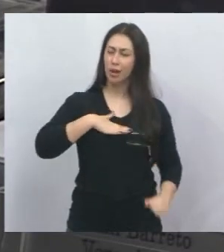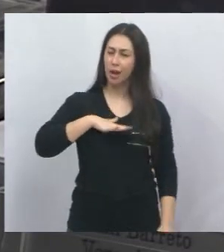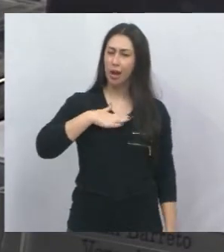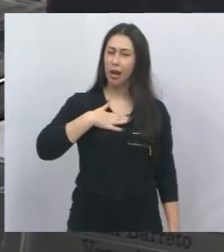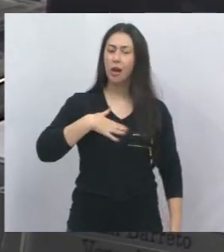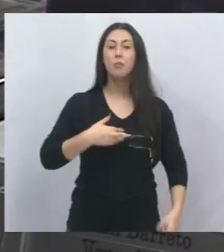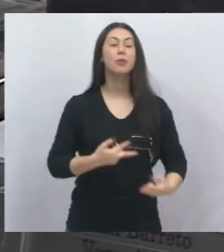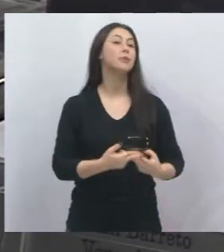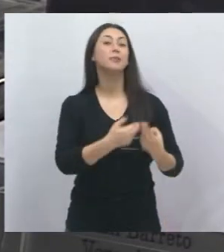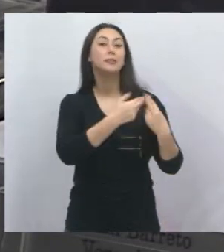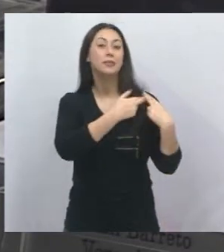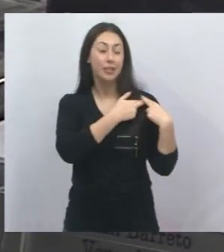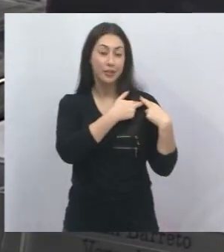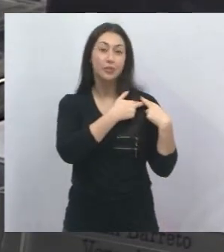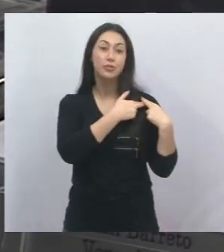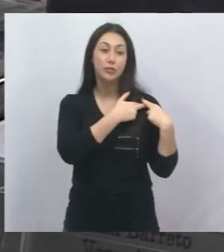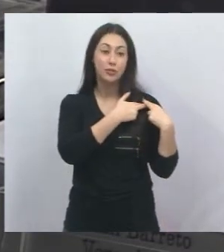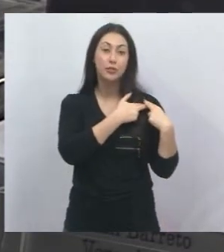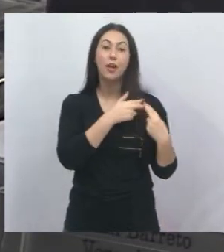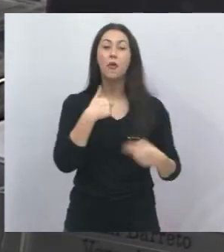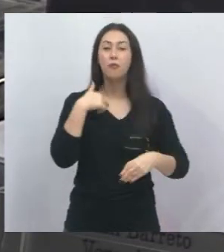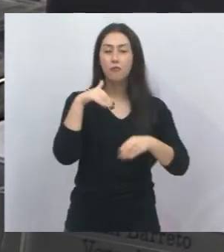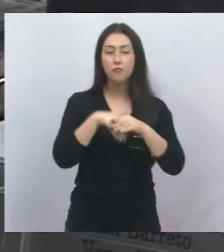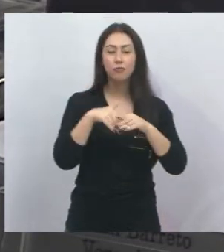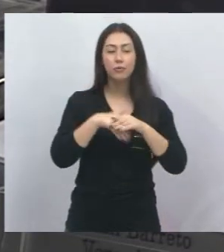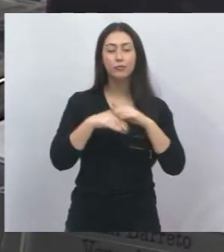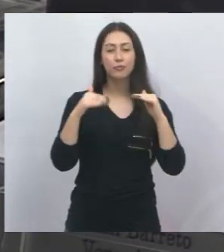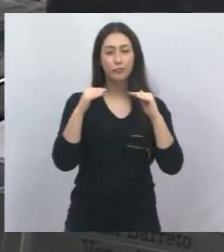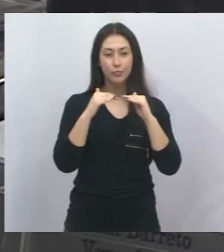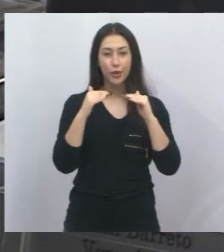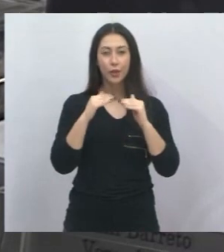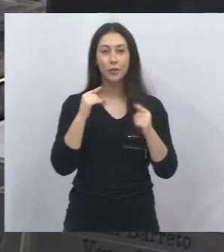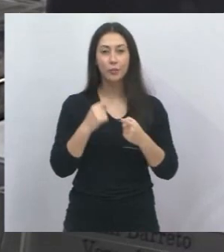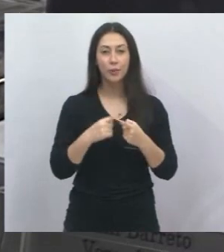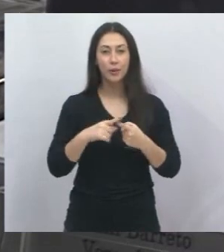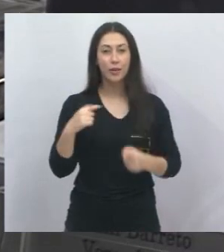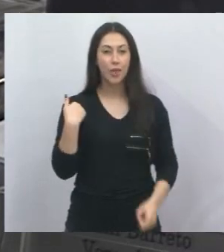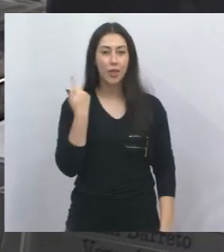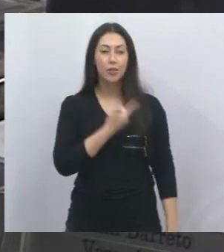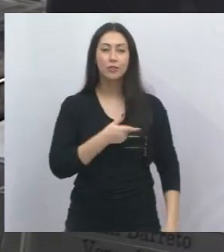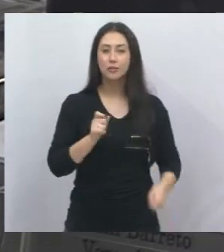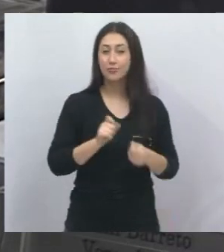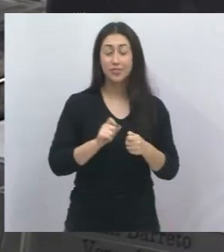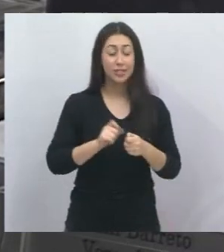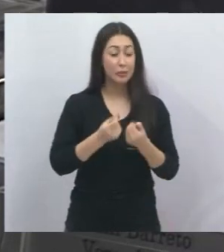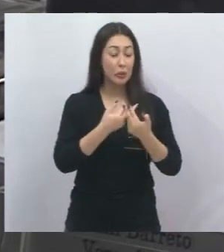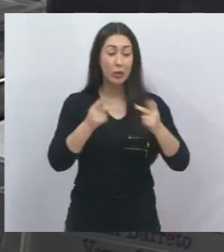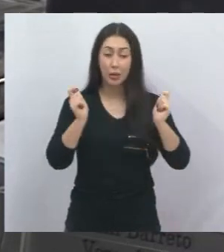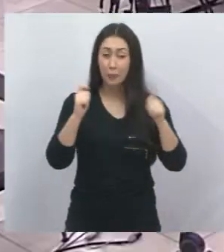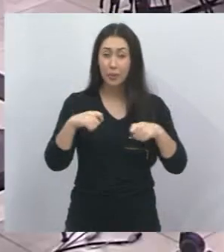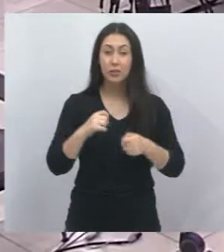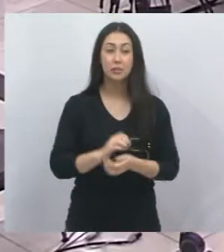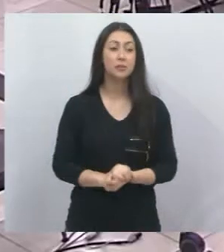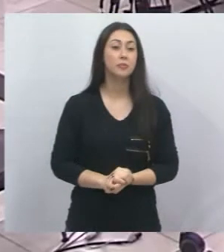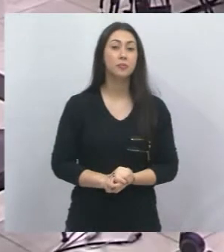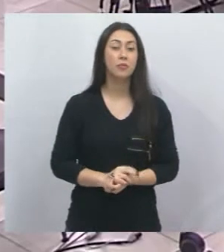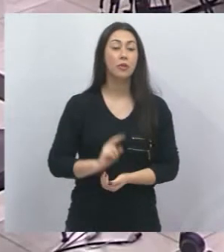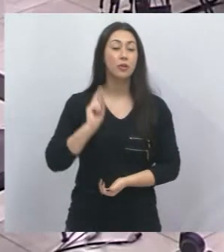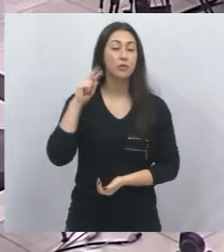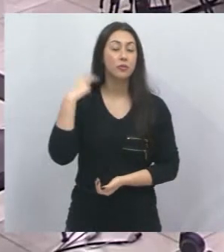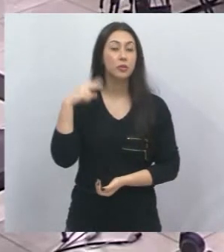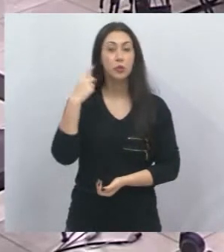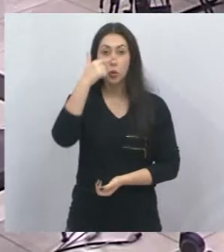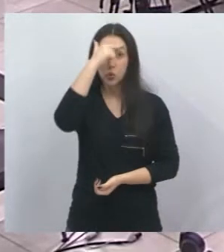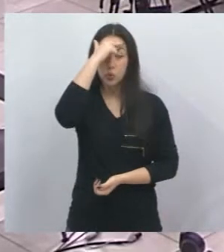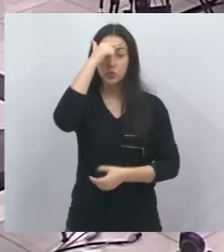e responsabilidade acima de tudo, voto favorável, porque nós fizemos aquilo que era possível. Como vota o vereador Luiz Flávio?